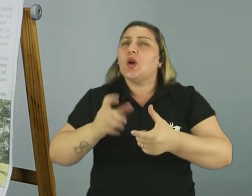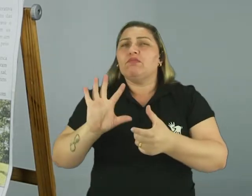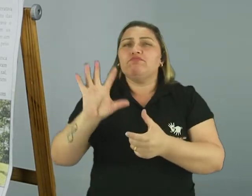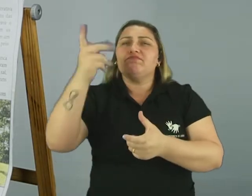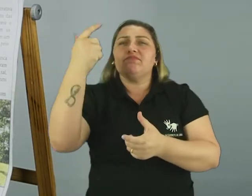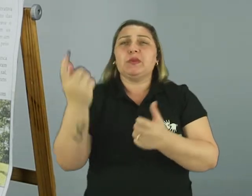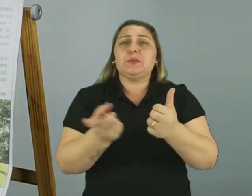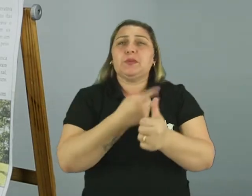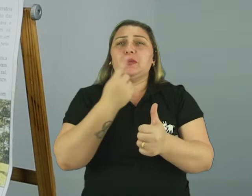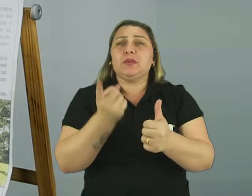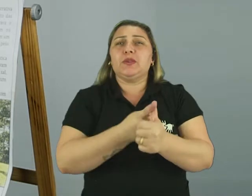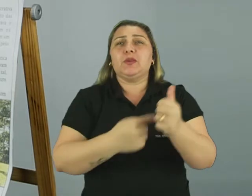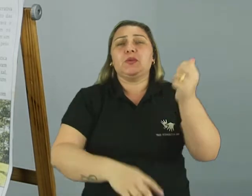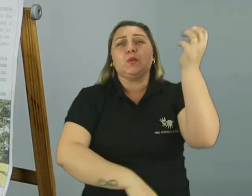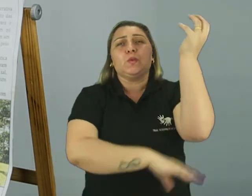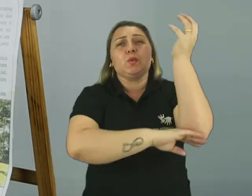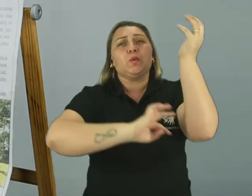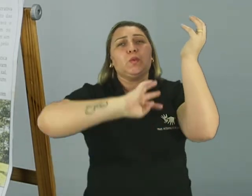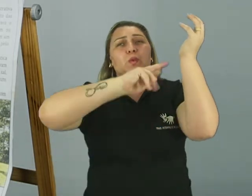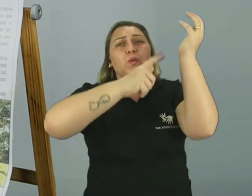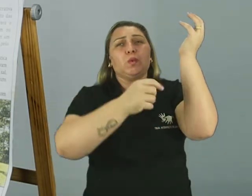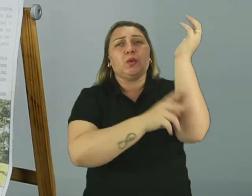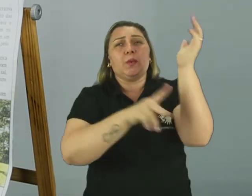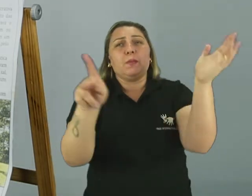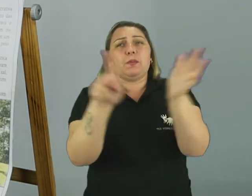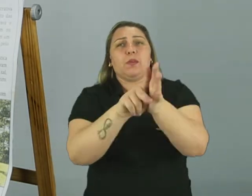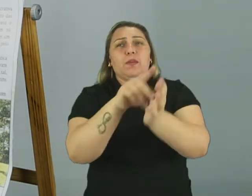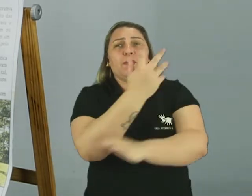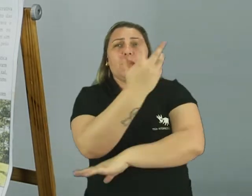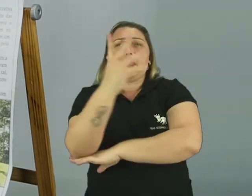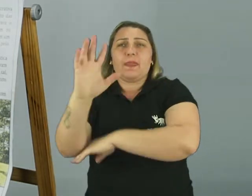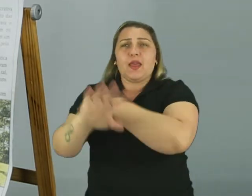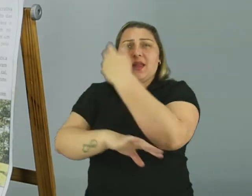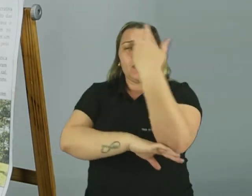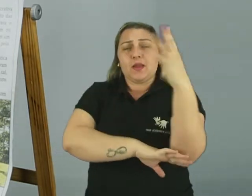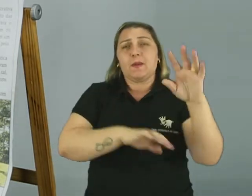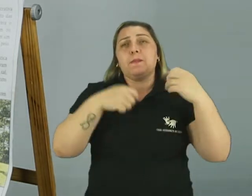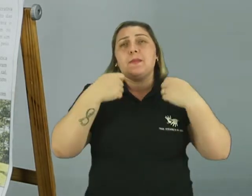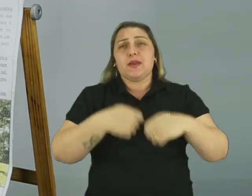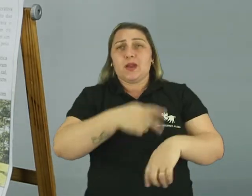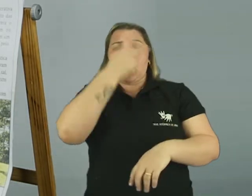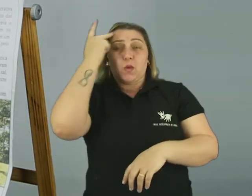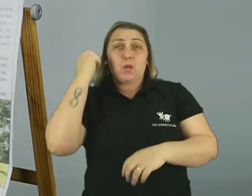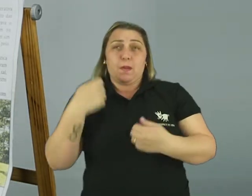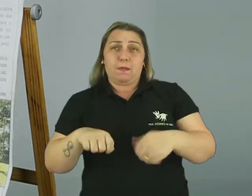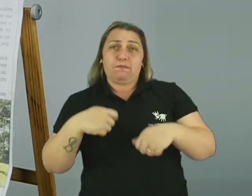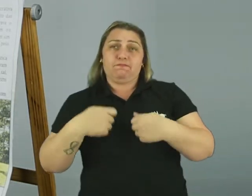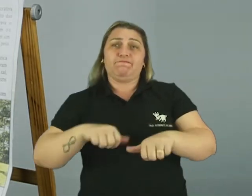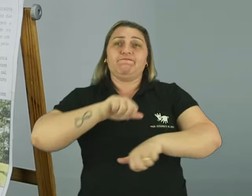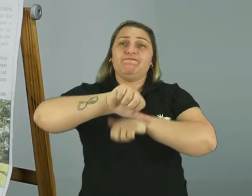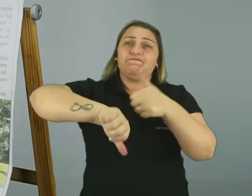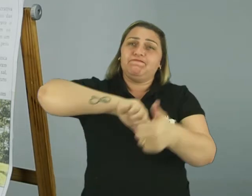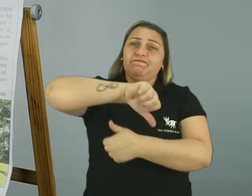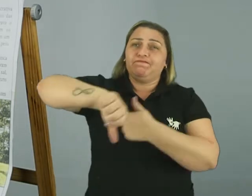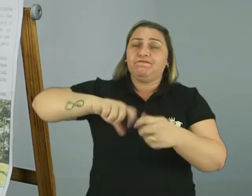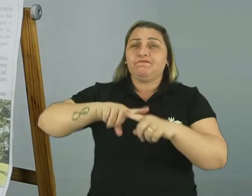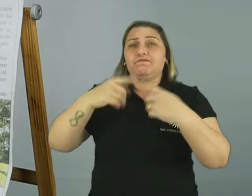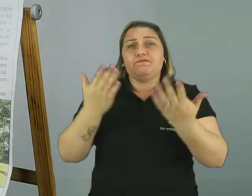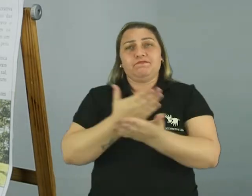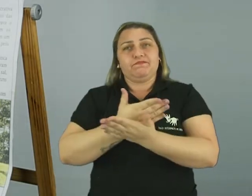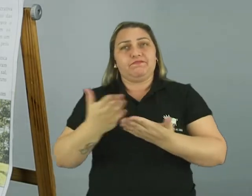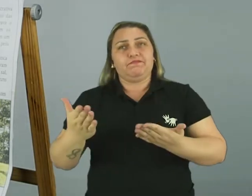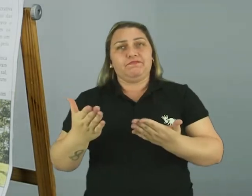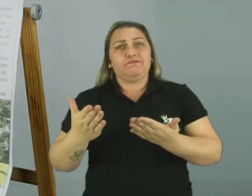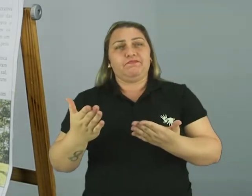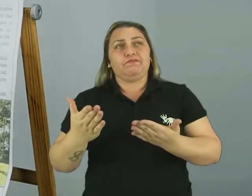primeiro? Vem tudo da natureza. Precisa do ser humano para fazer algumas modificações. Mas o início de